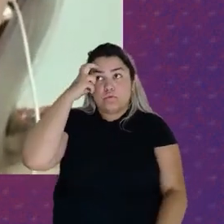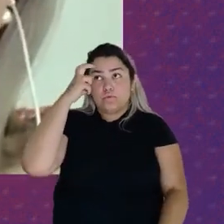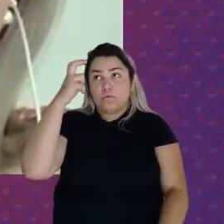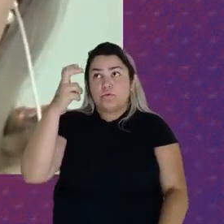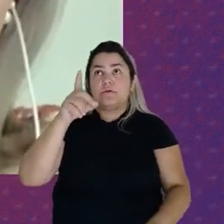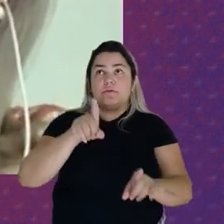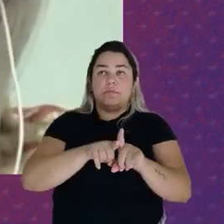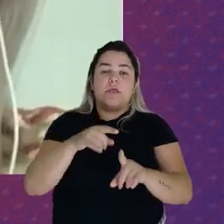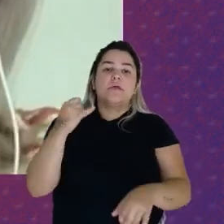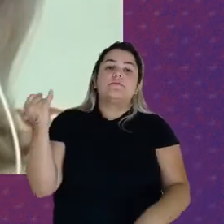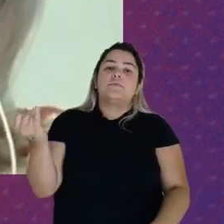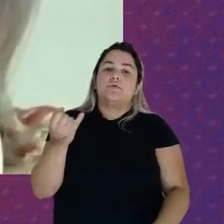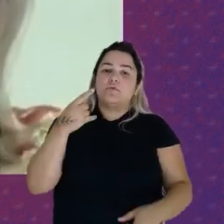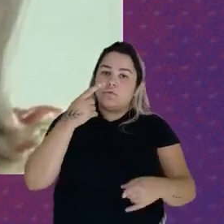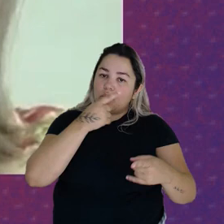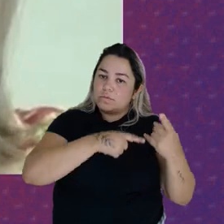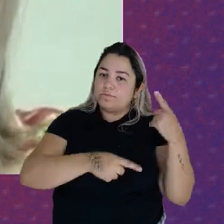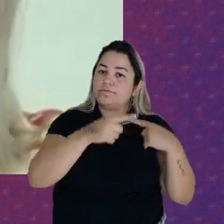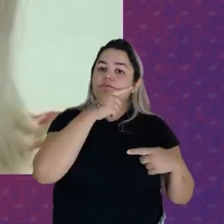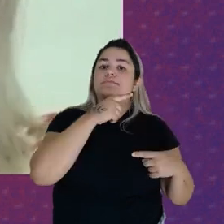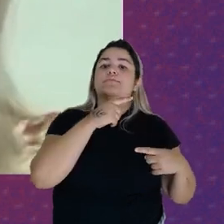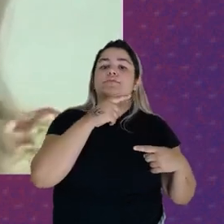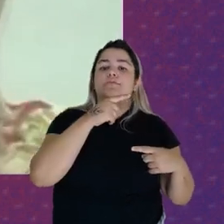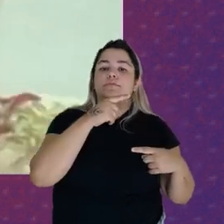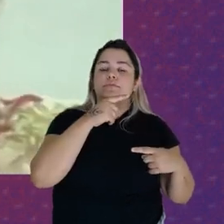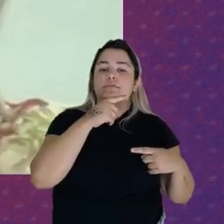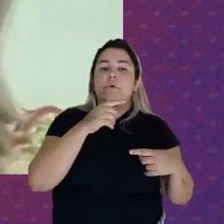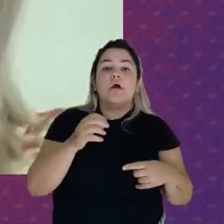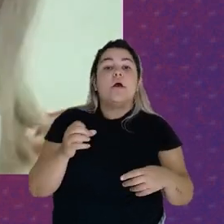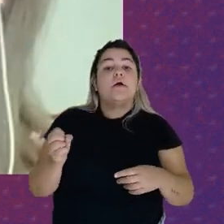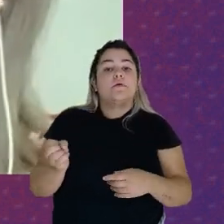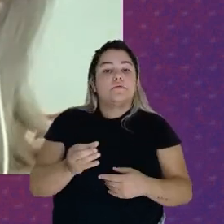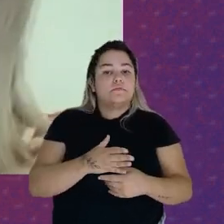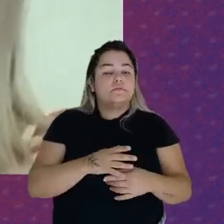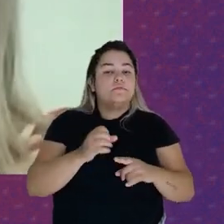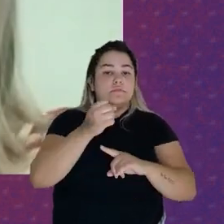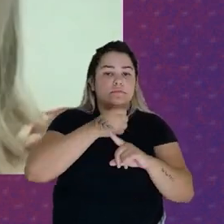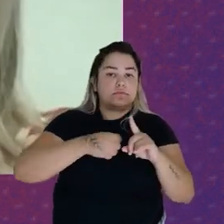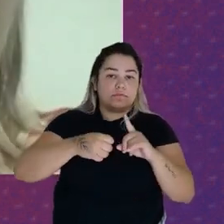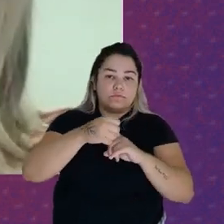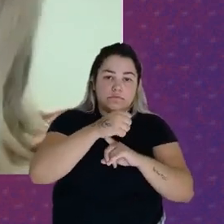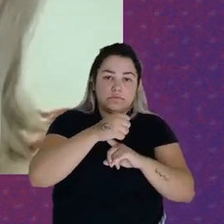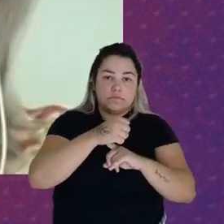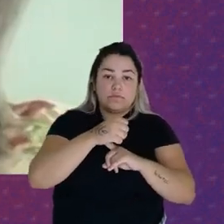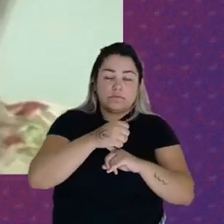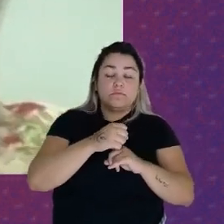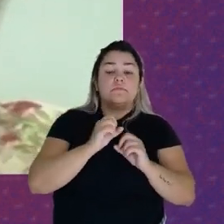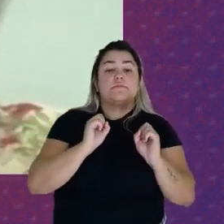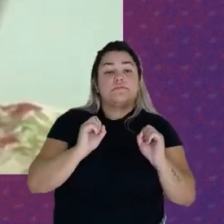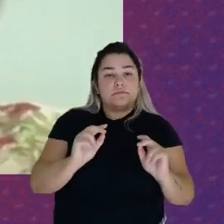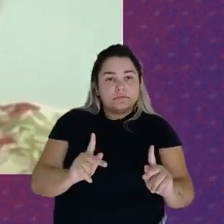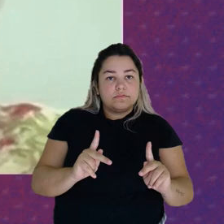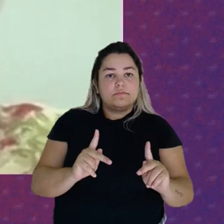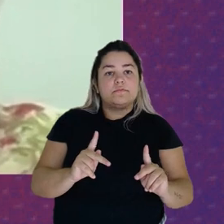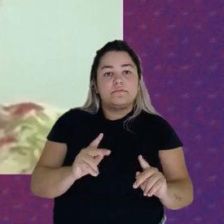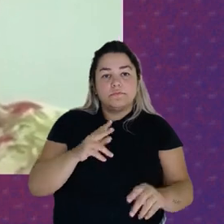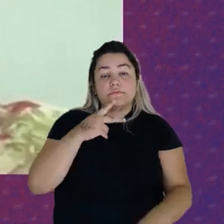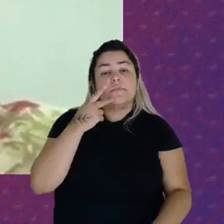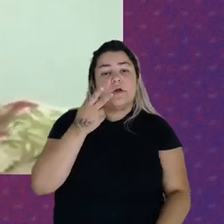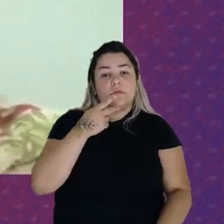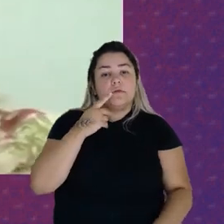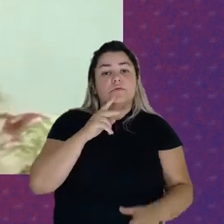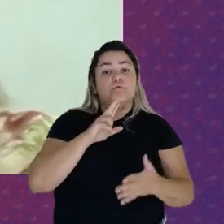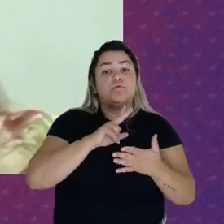nós construirmos novas relações sociais de gênero. Bom, falando um pouco nos